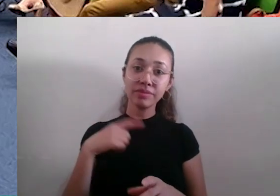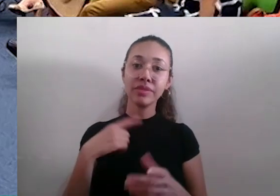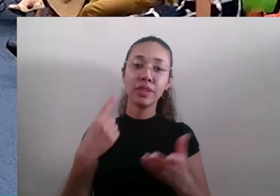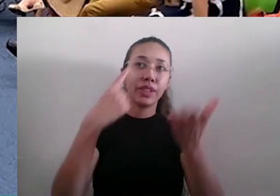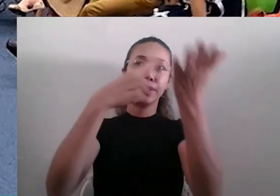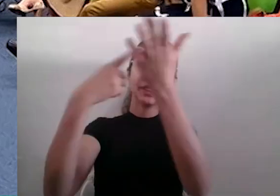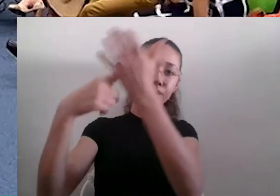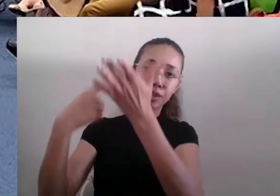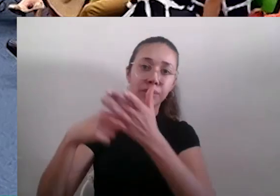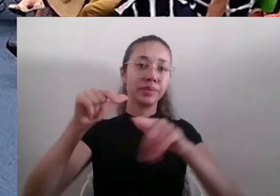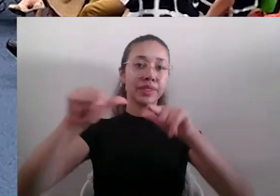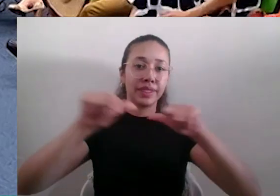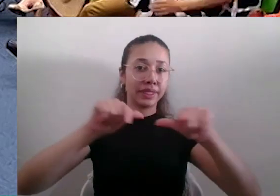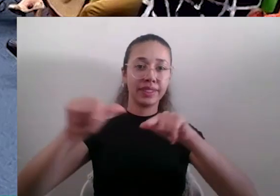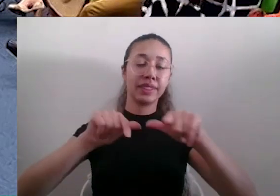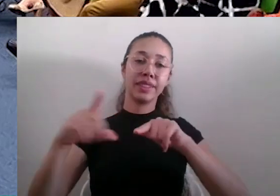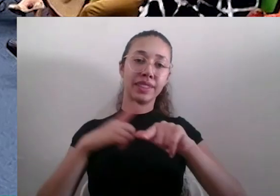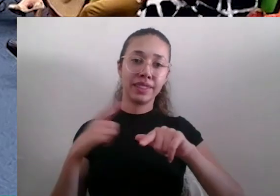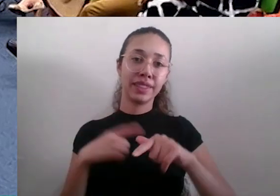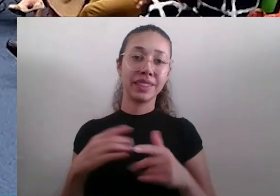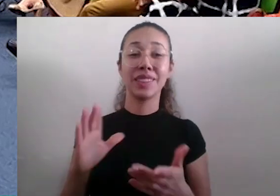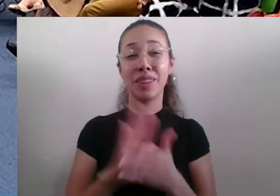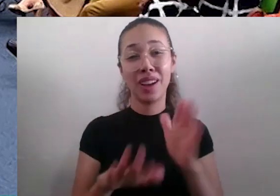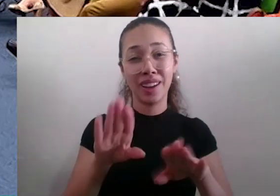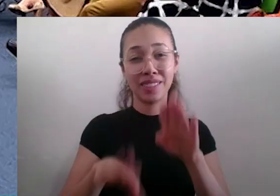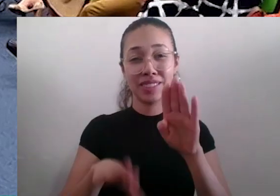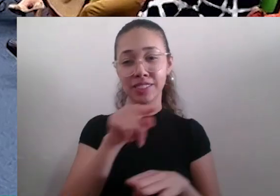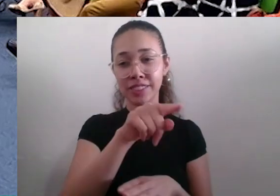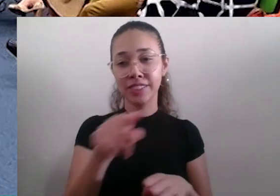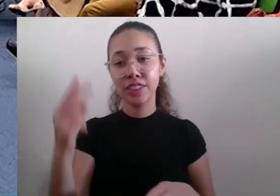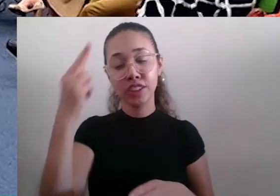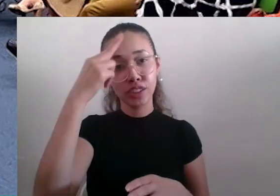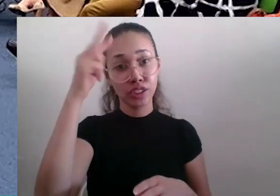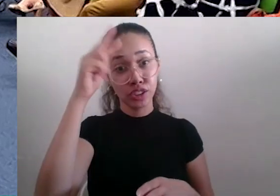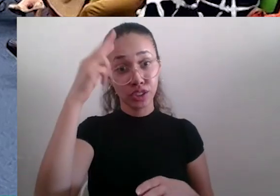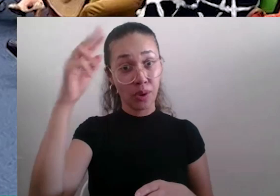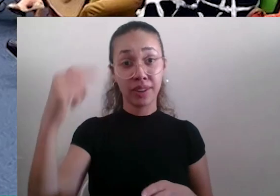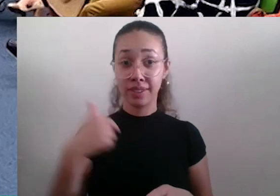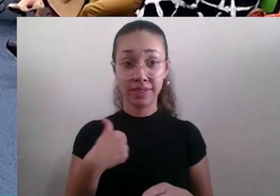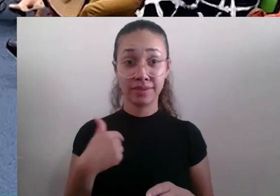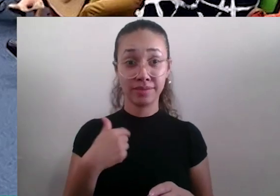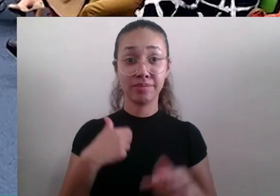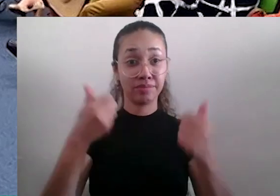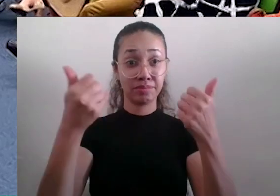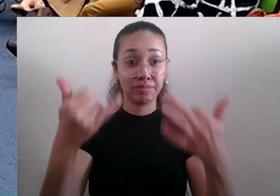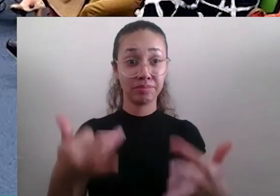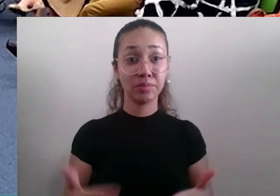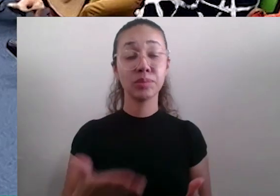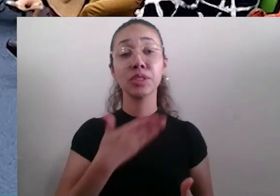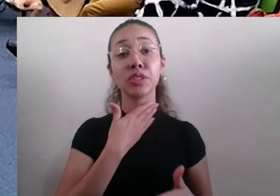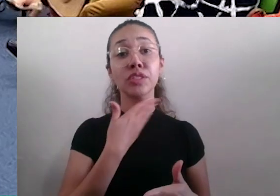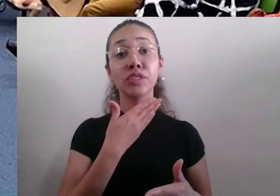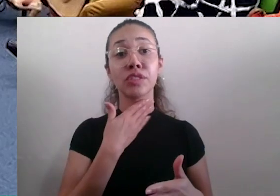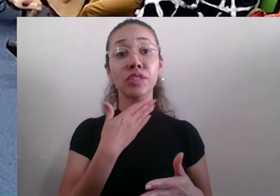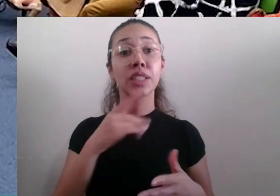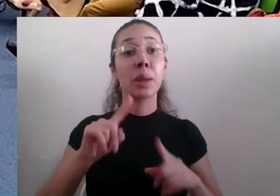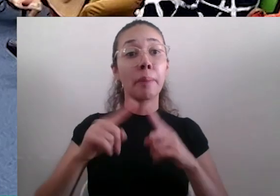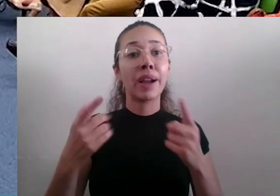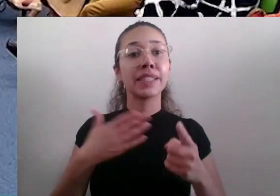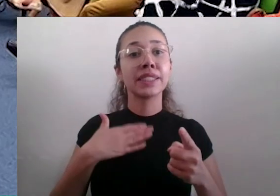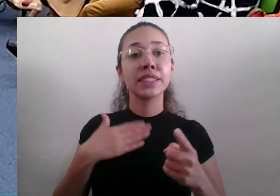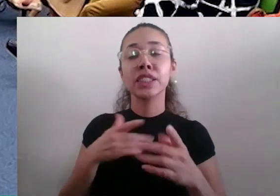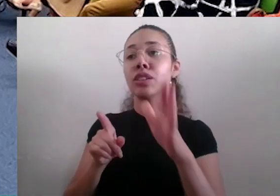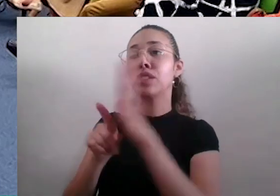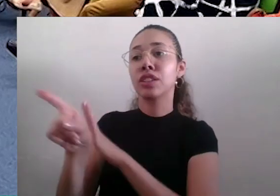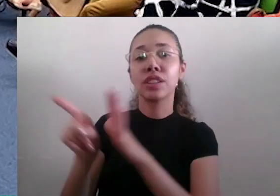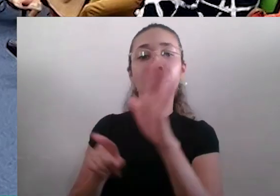você vai ver uma uma história que eu narro que tá na minha voz eu faço a locução mas eu tô entrevistando uma repórter de